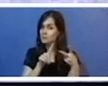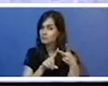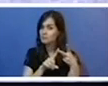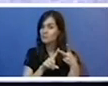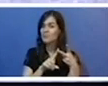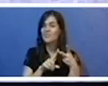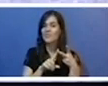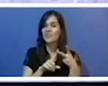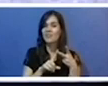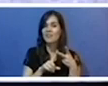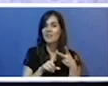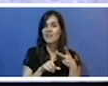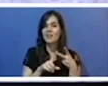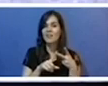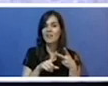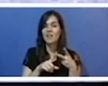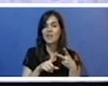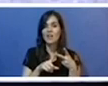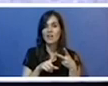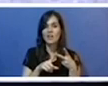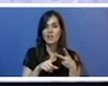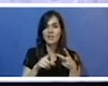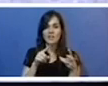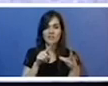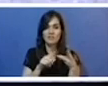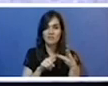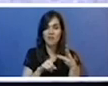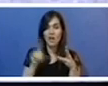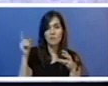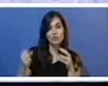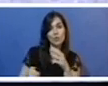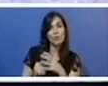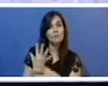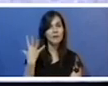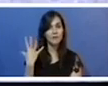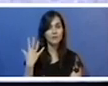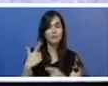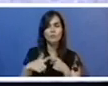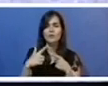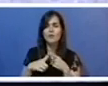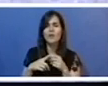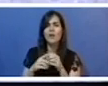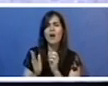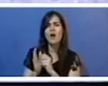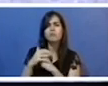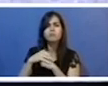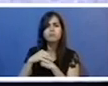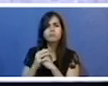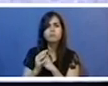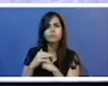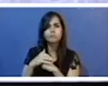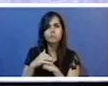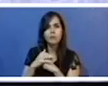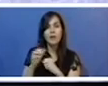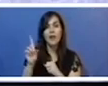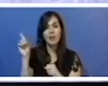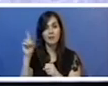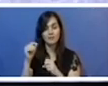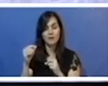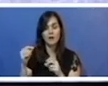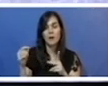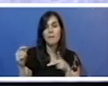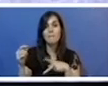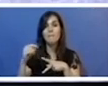grupo intermediário e os placentários é o grupo mais complexo. A partir dos placentários que deu origem a que nós, os